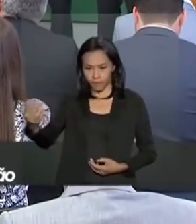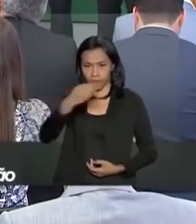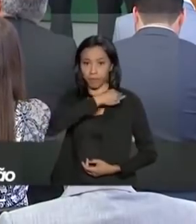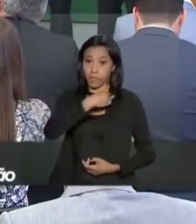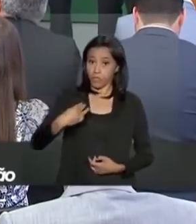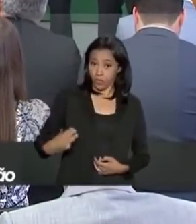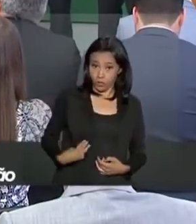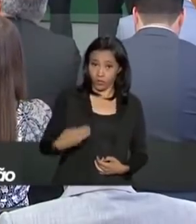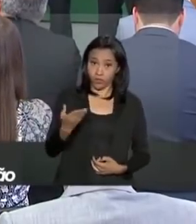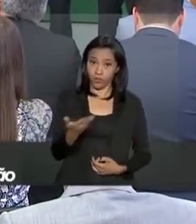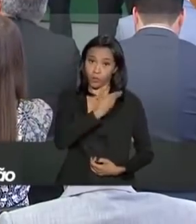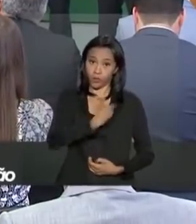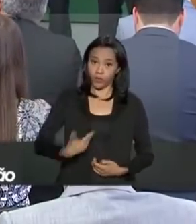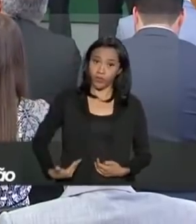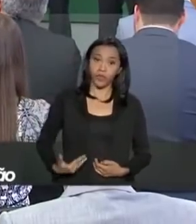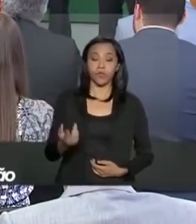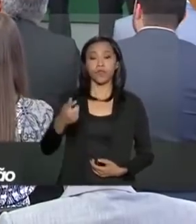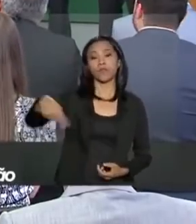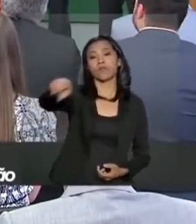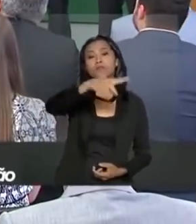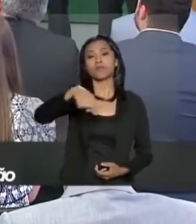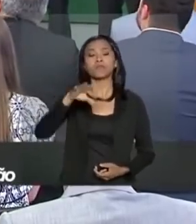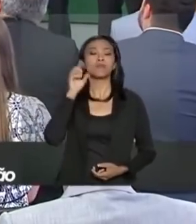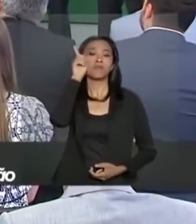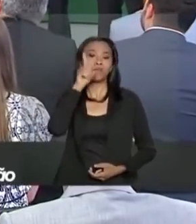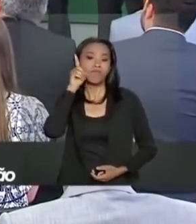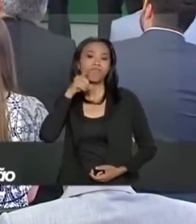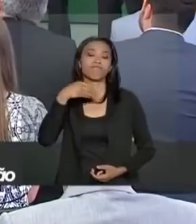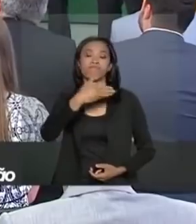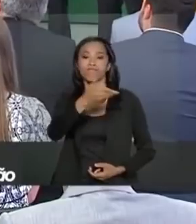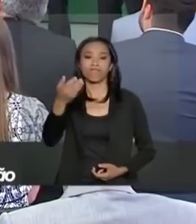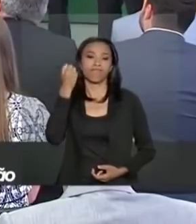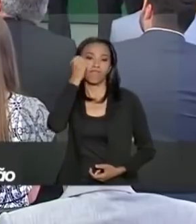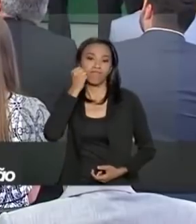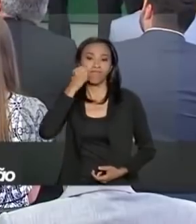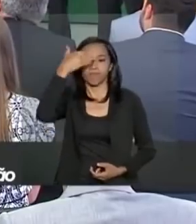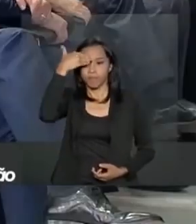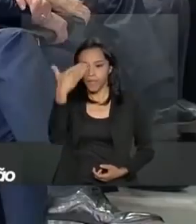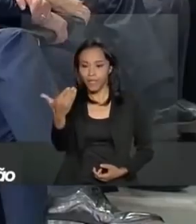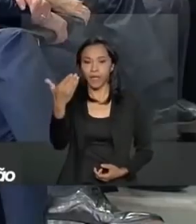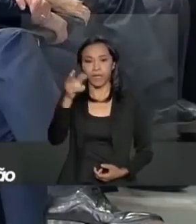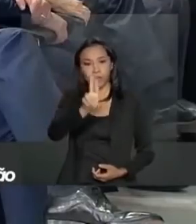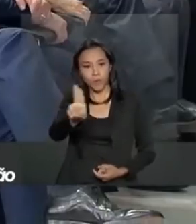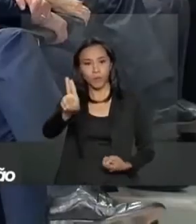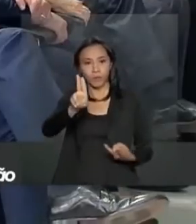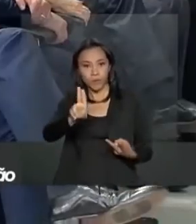estado senhores parlamentares Muito obrigado Peninha